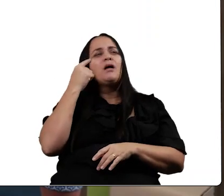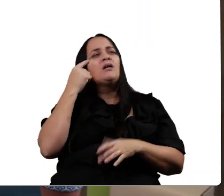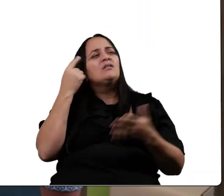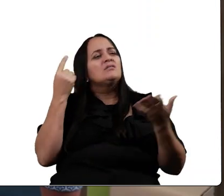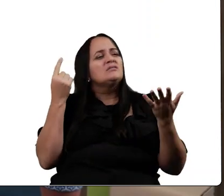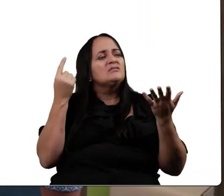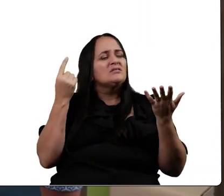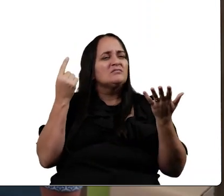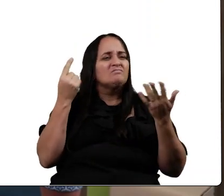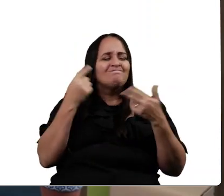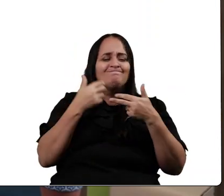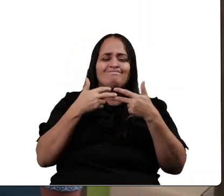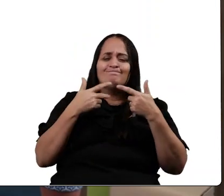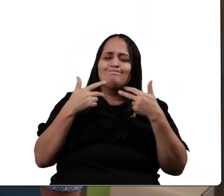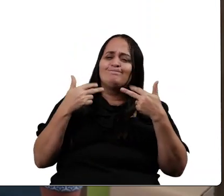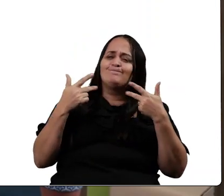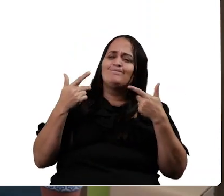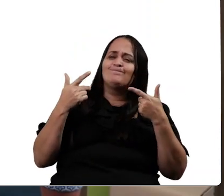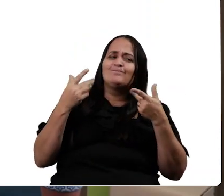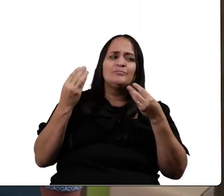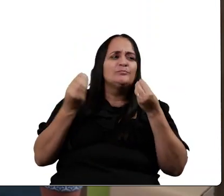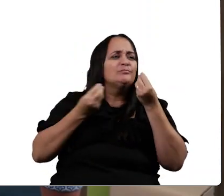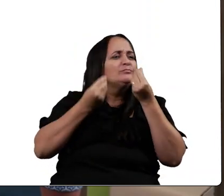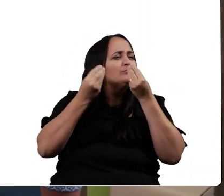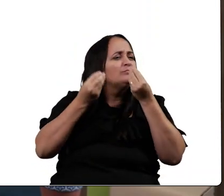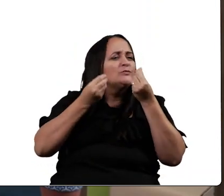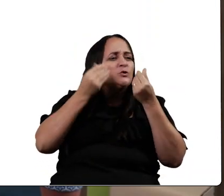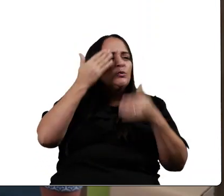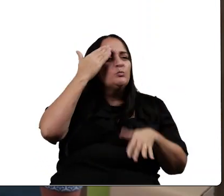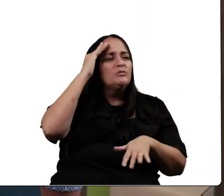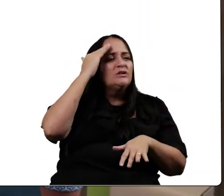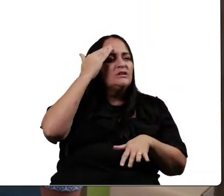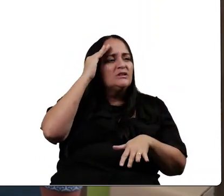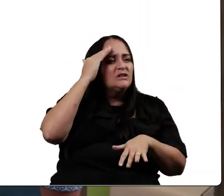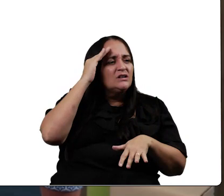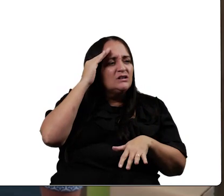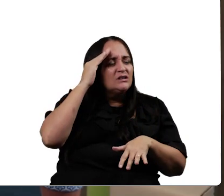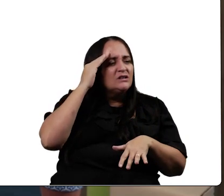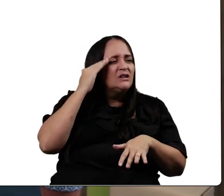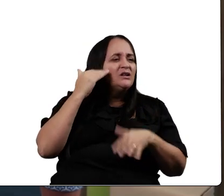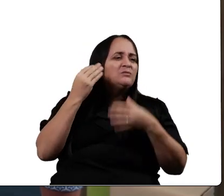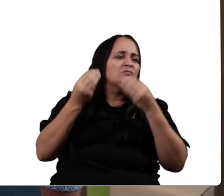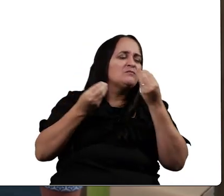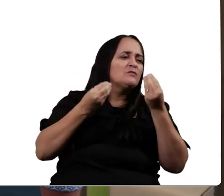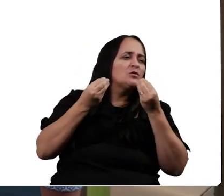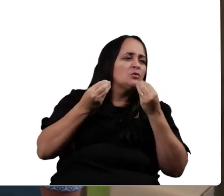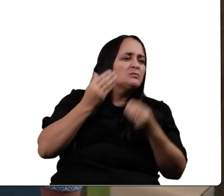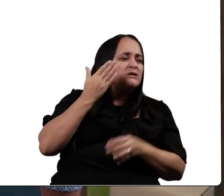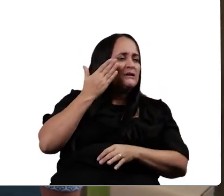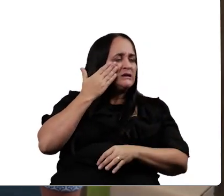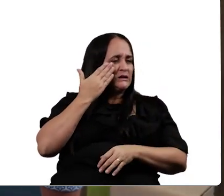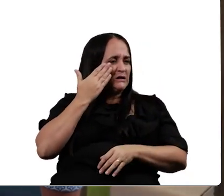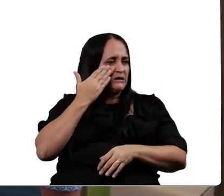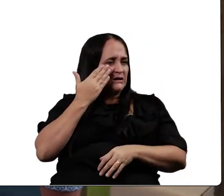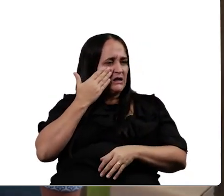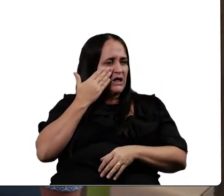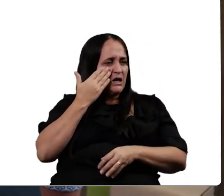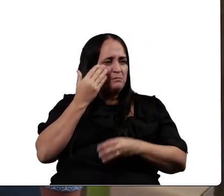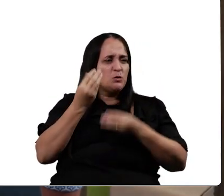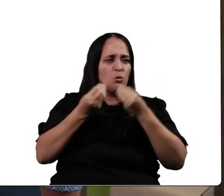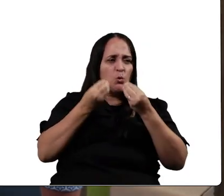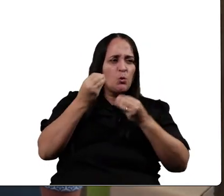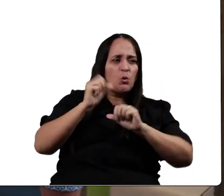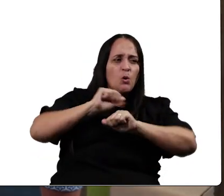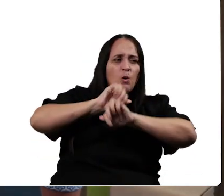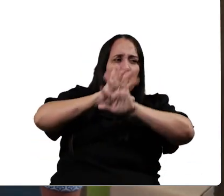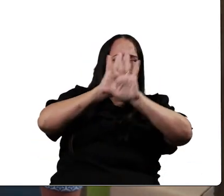têm uma pitadinha de algo que fica assim meio que não dá para a gente entender, até para atiçar a curiosidade da gente e levar a gente para